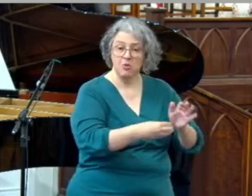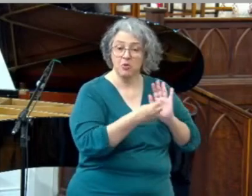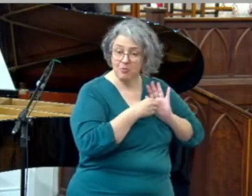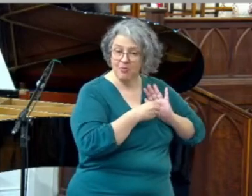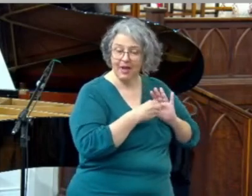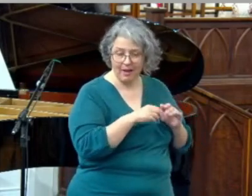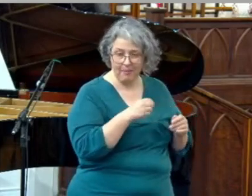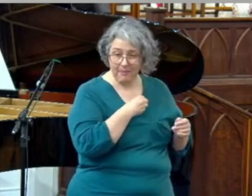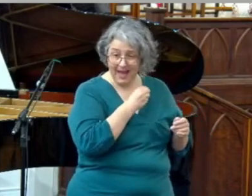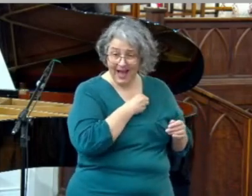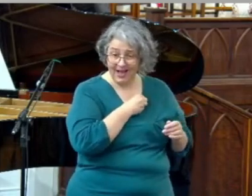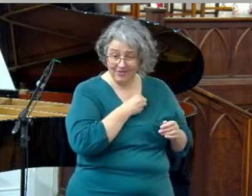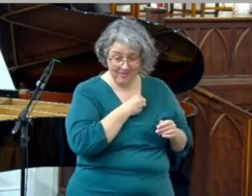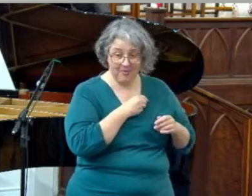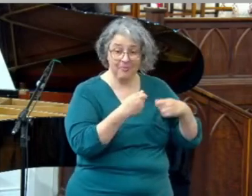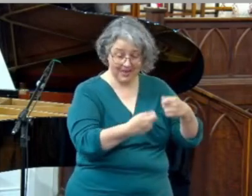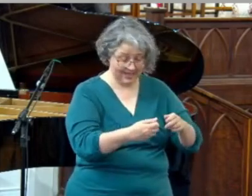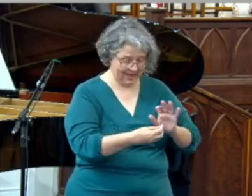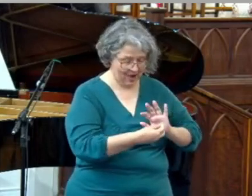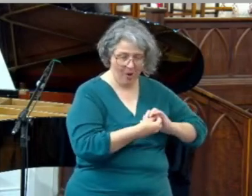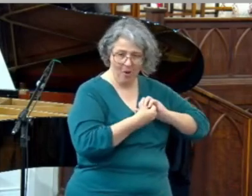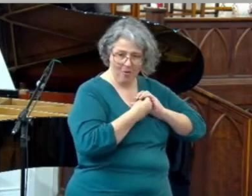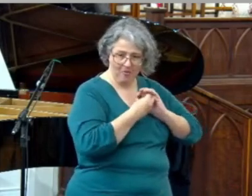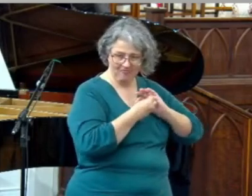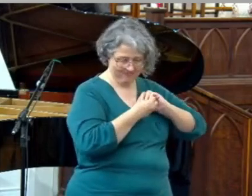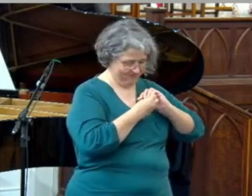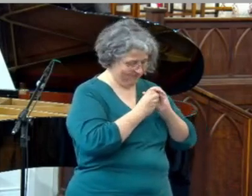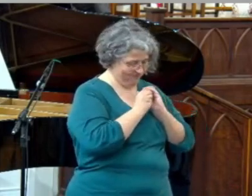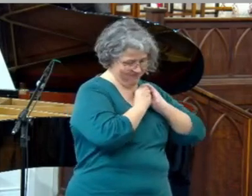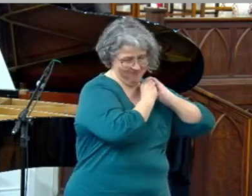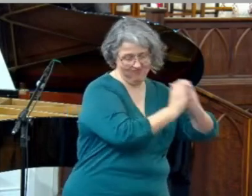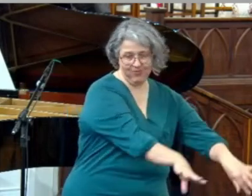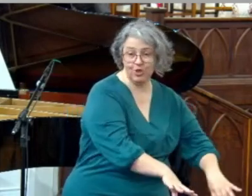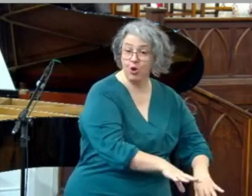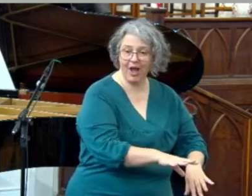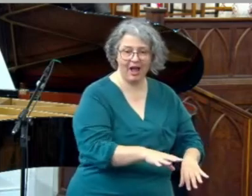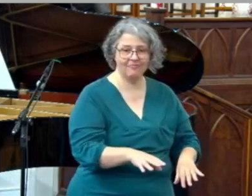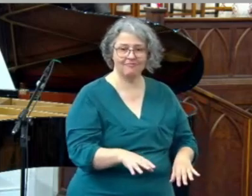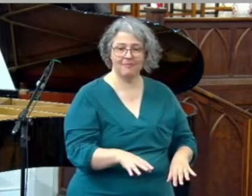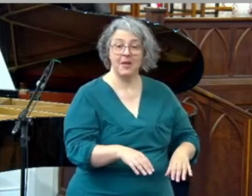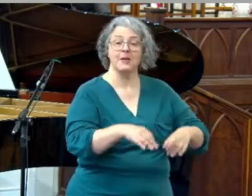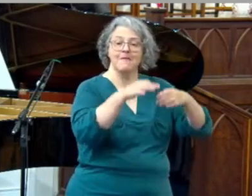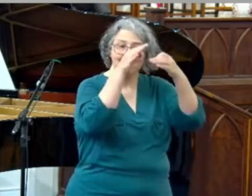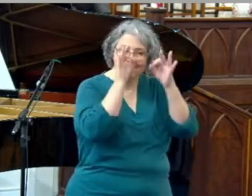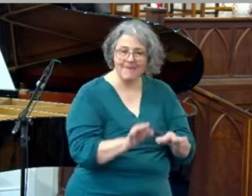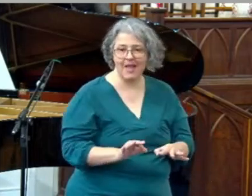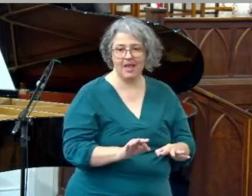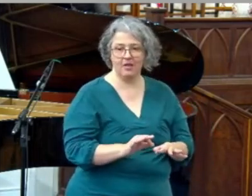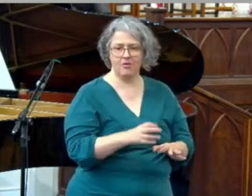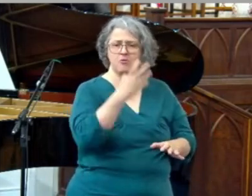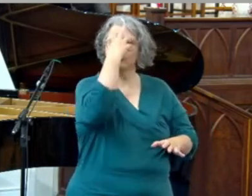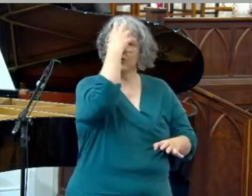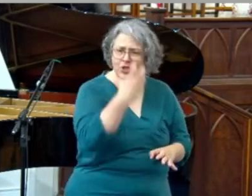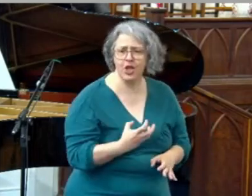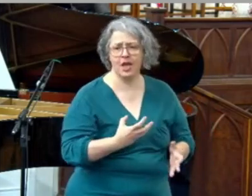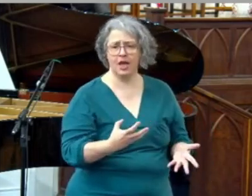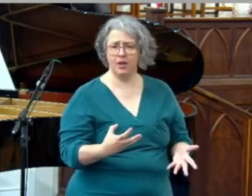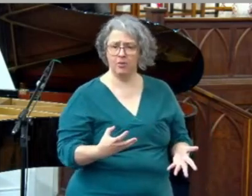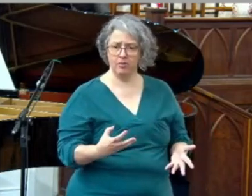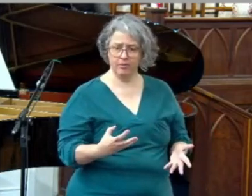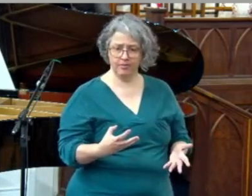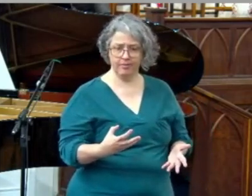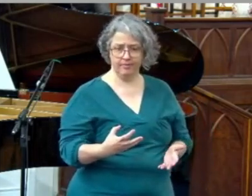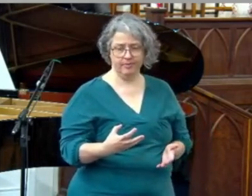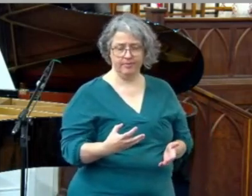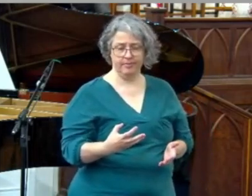Em Lucas capítulo 15, verso 7, nós lemos Cristo se utilizando de um recurso de ironia para